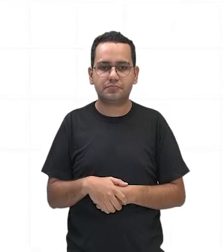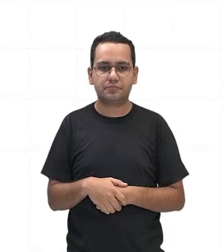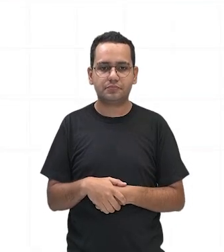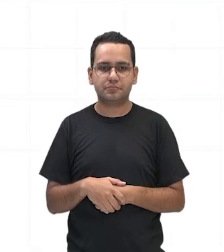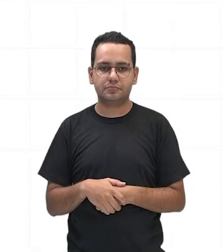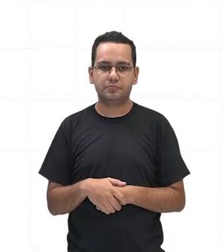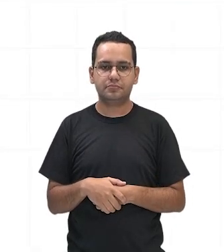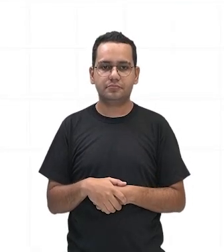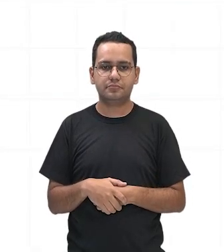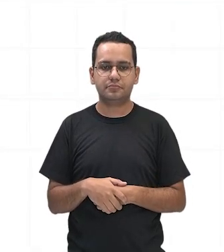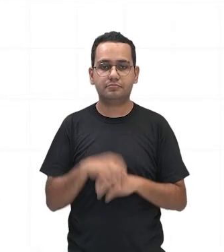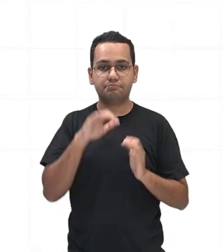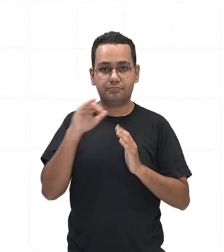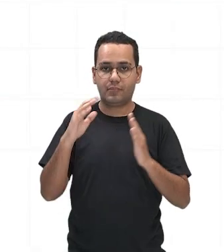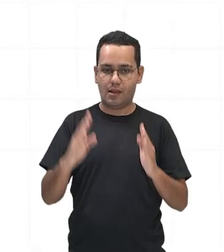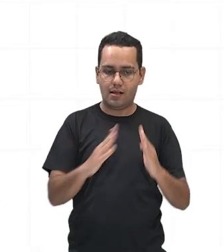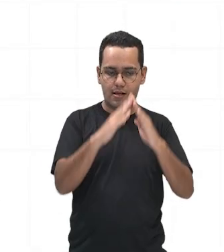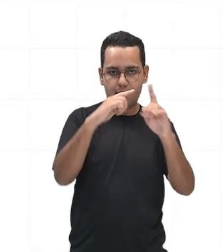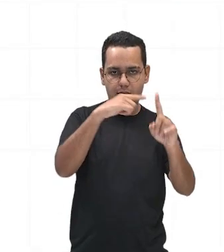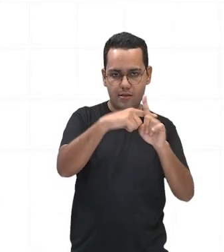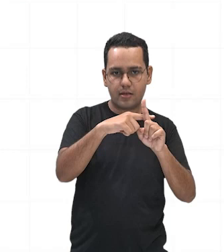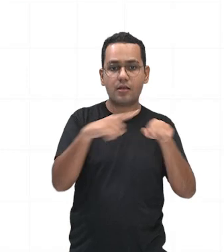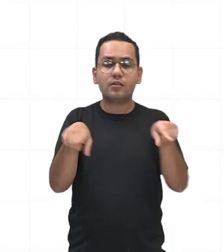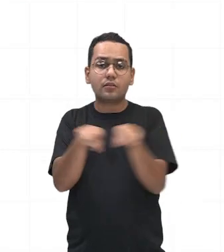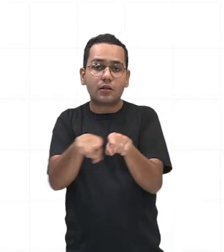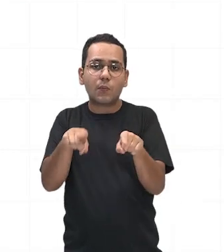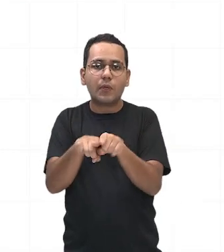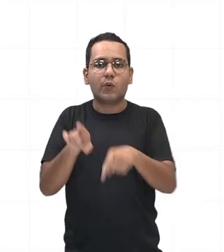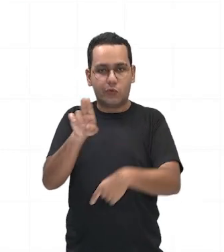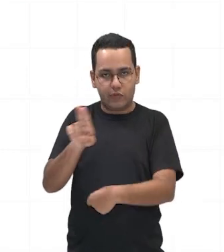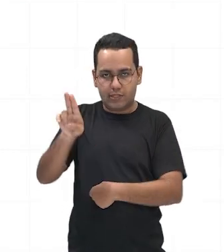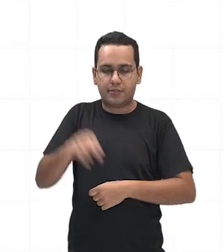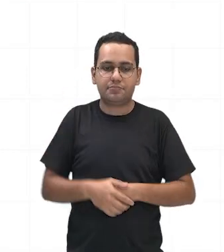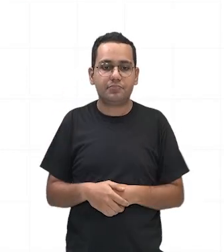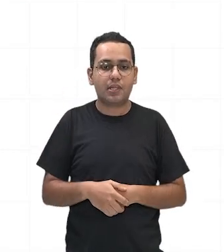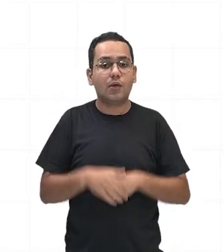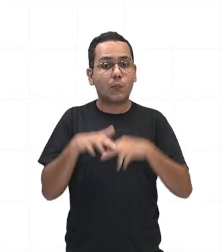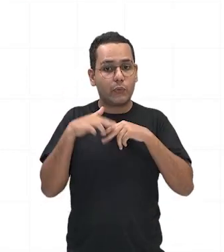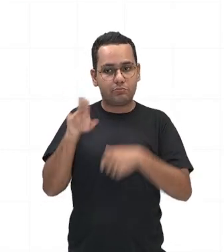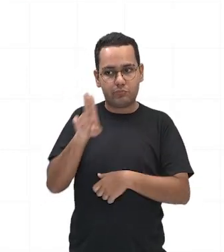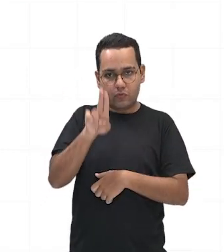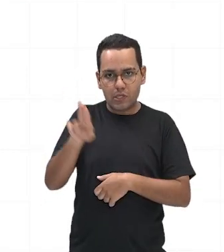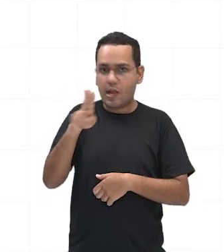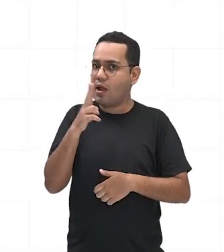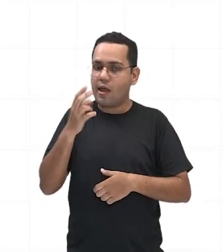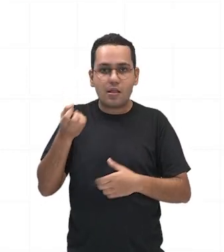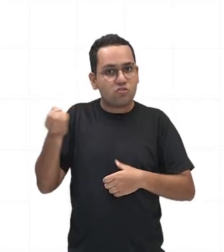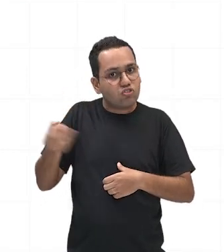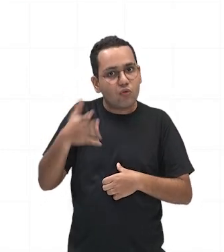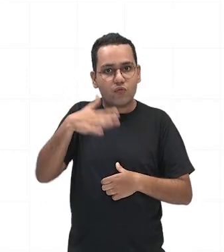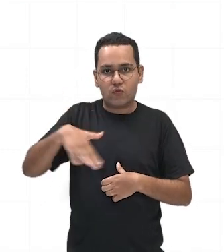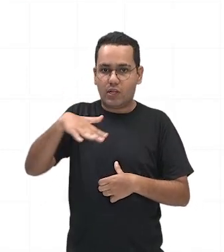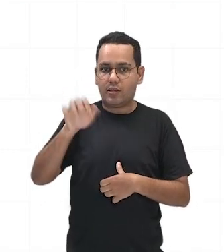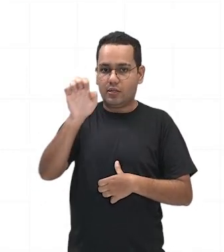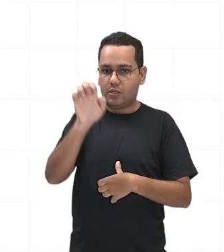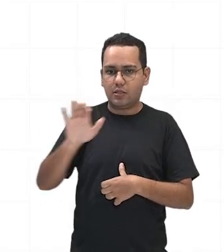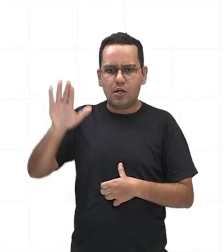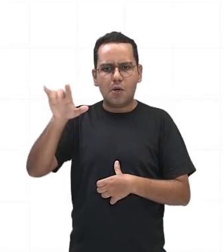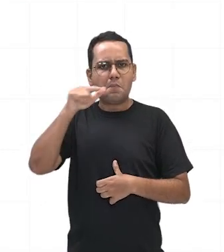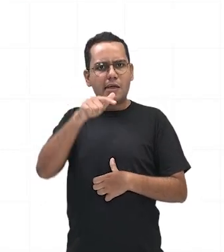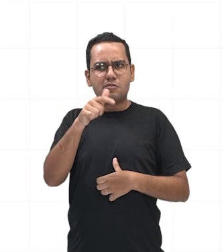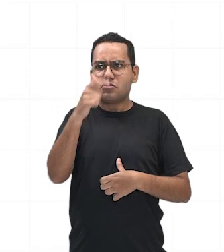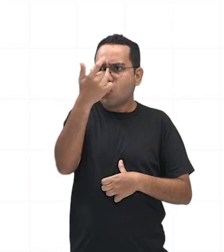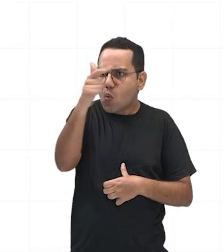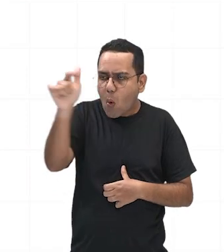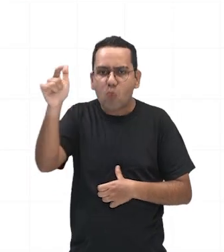a universidade. A universidade foi um fenômeno completamente novo na história da Europa, nada parecido existira na